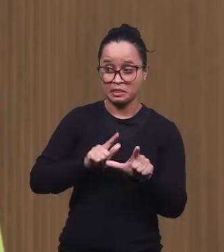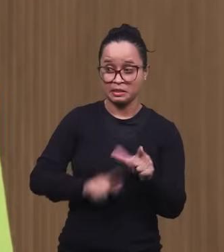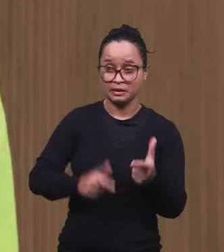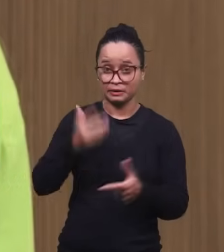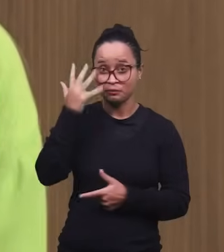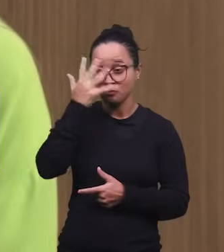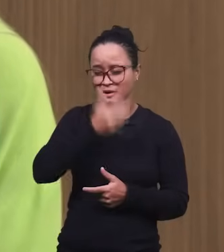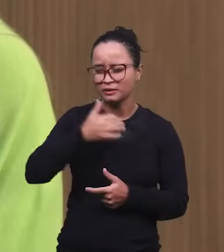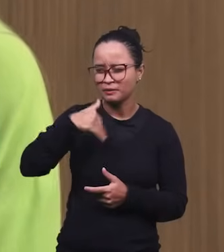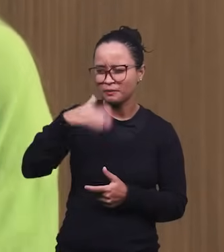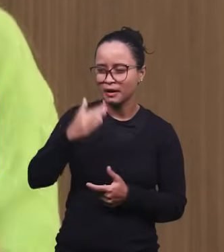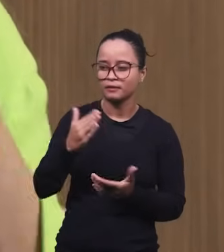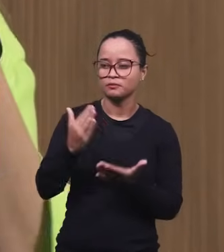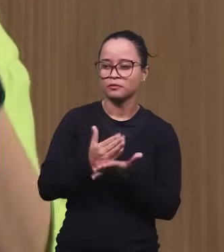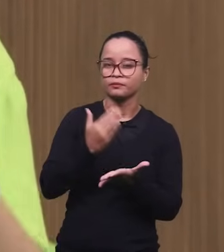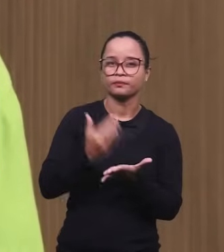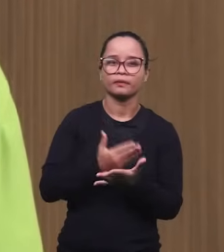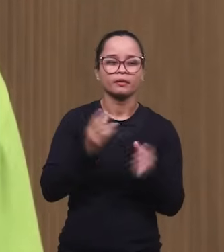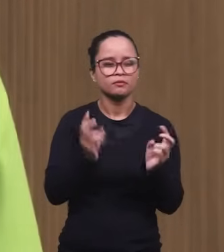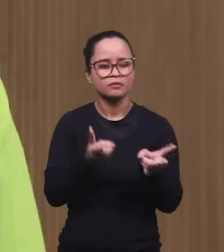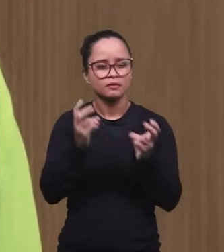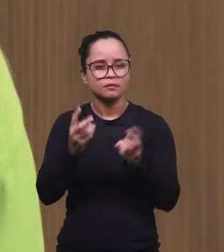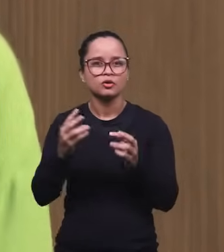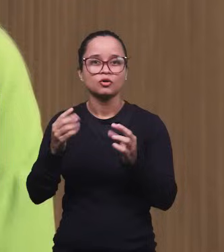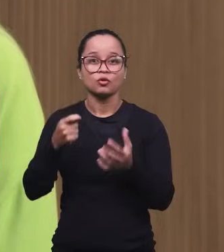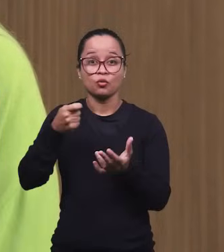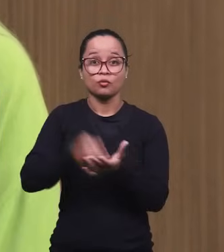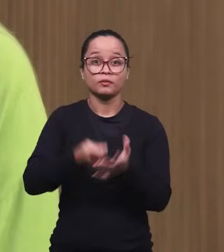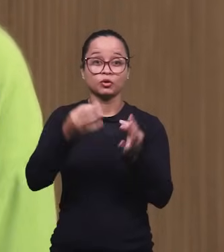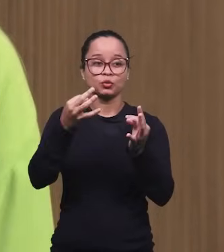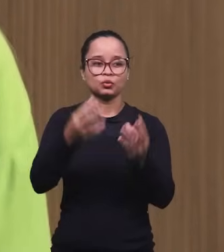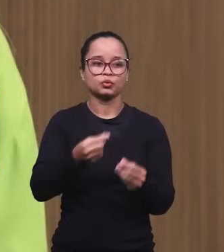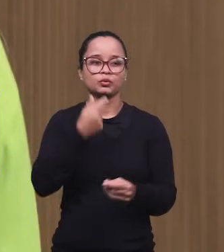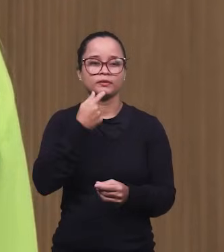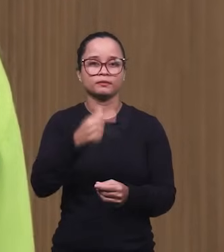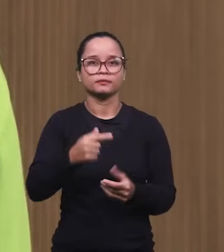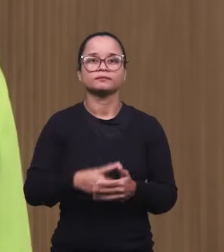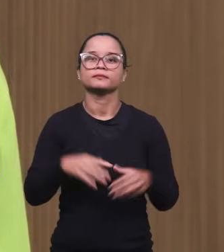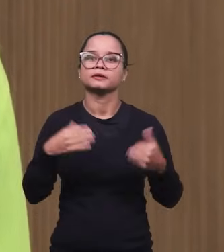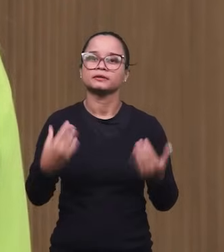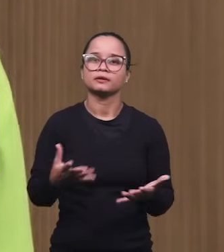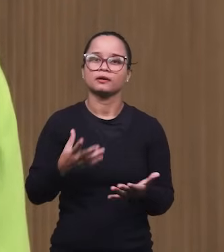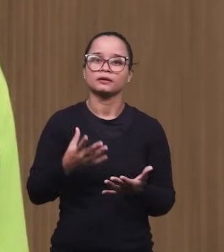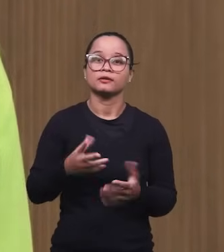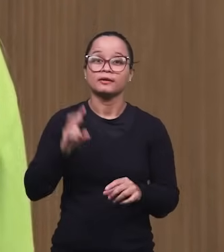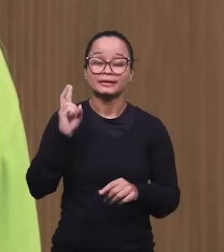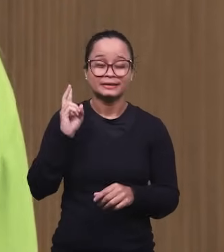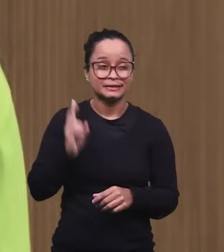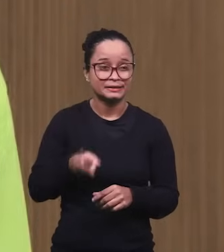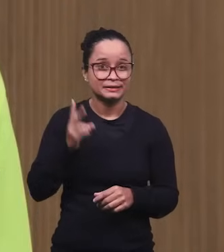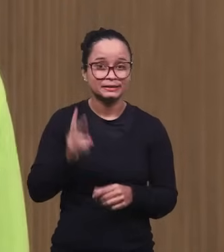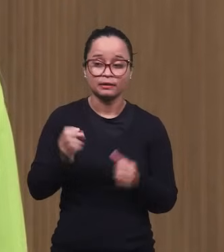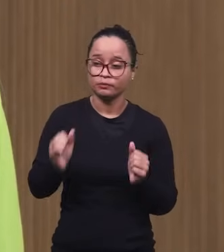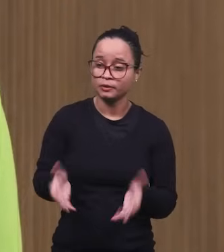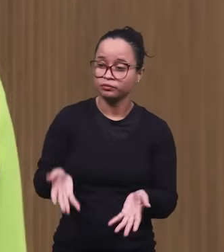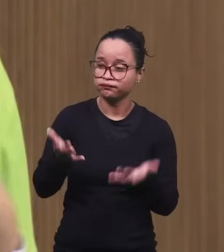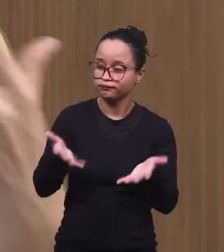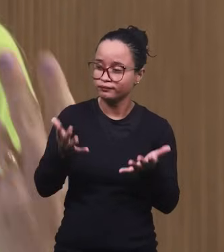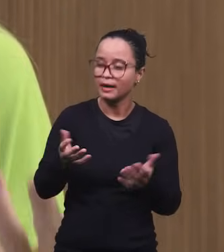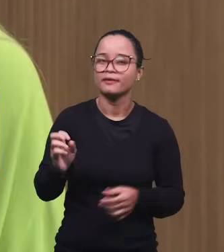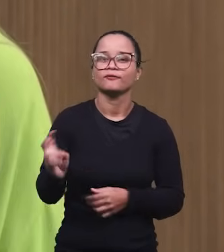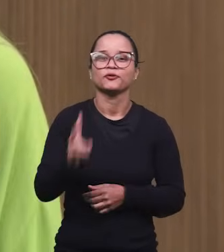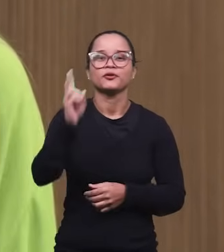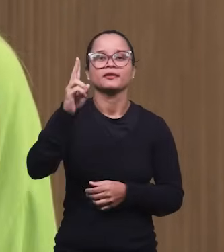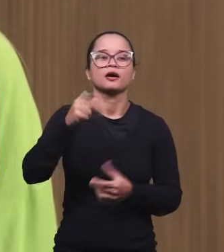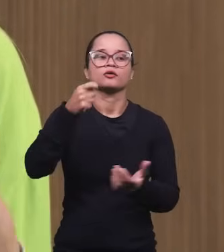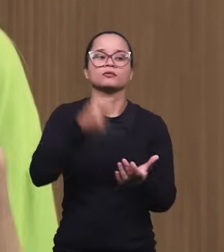está mais bonita no meu caderno, eles perceberam que eu cumpri todas as tarefas da semana. Então, sempre incentivar e valorizar quando